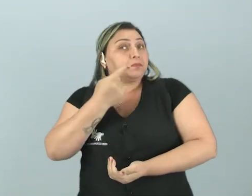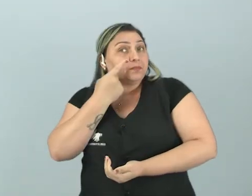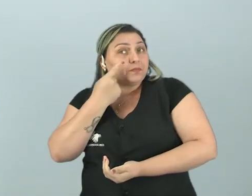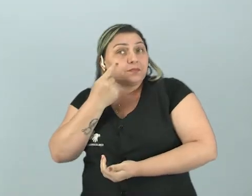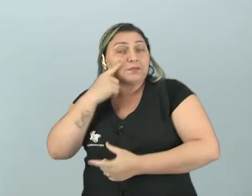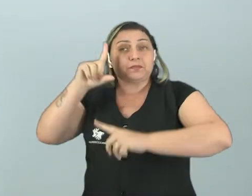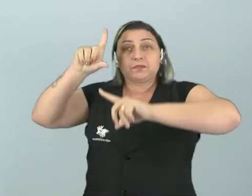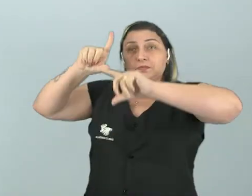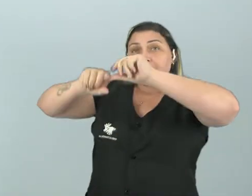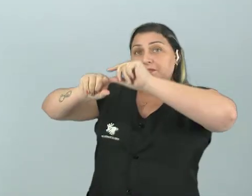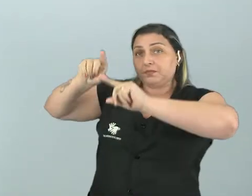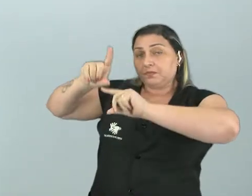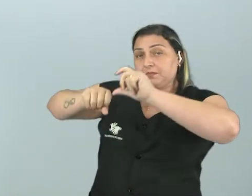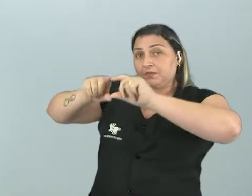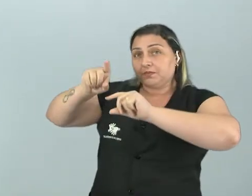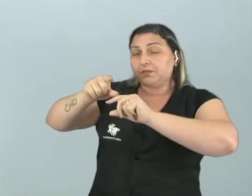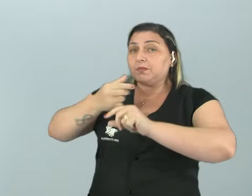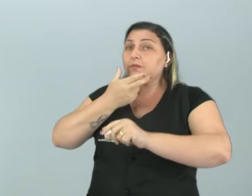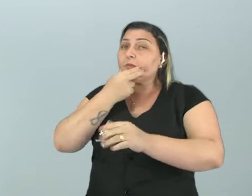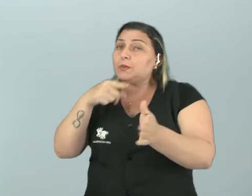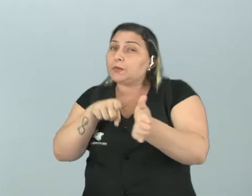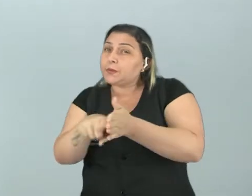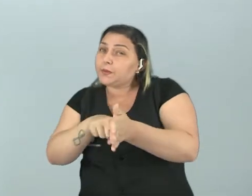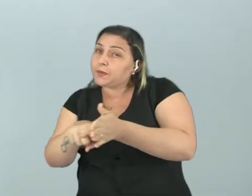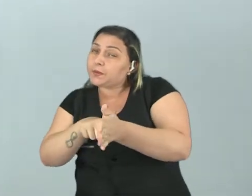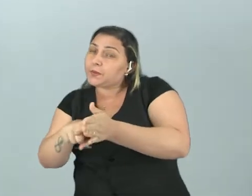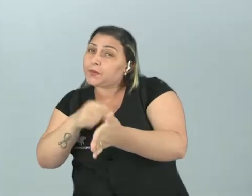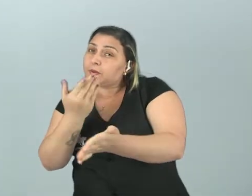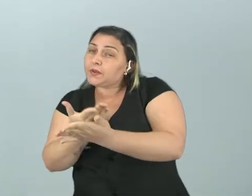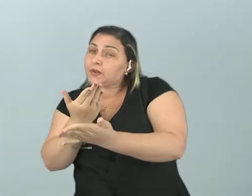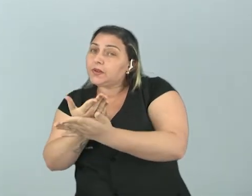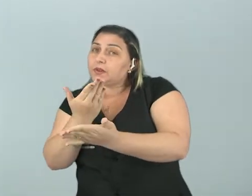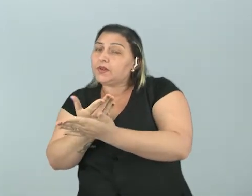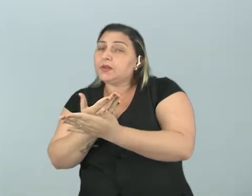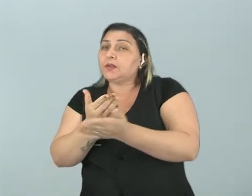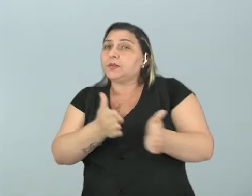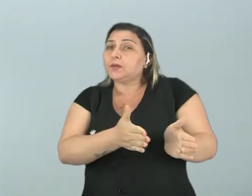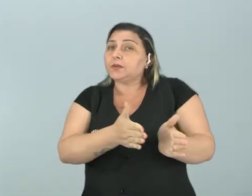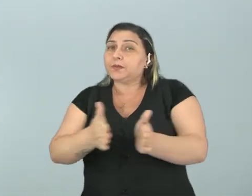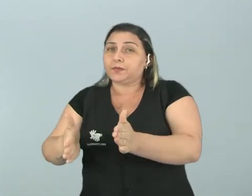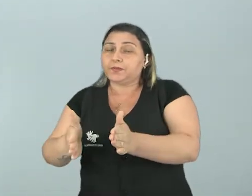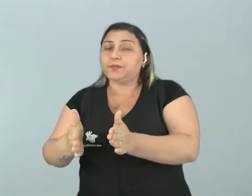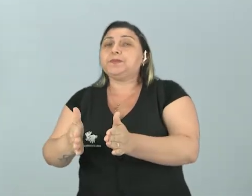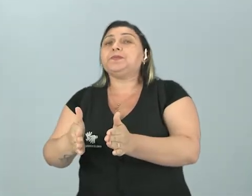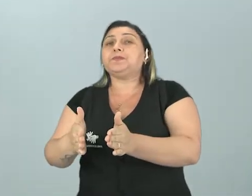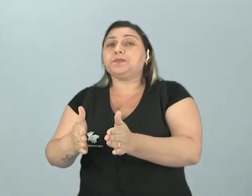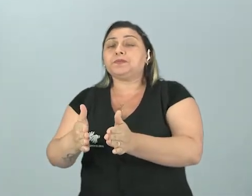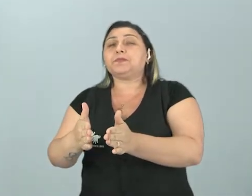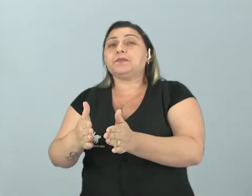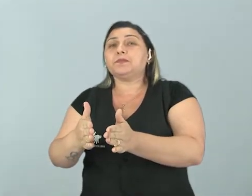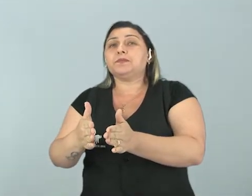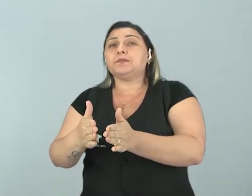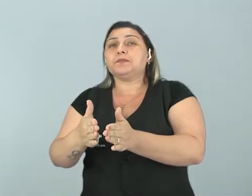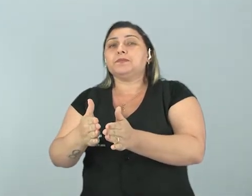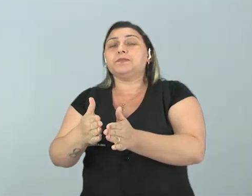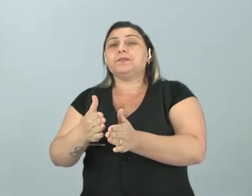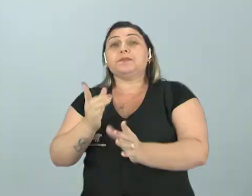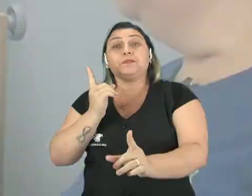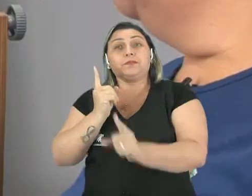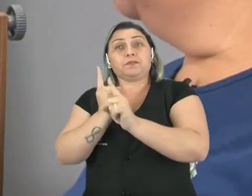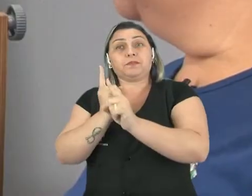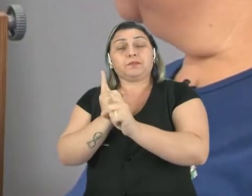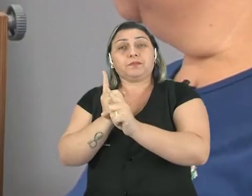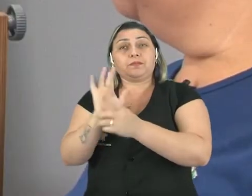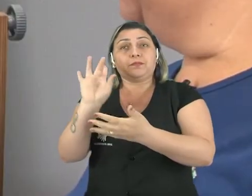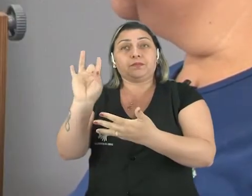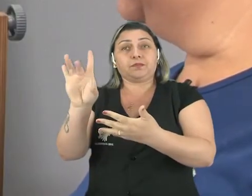Observando as estrelas, os cientistas, os astrônomos observando as estrelas nesse período, eles descobriram que